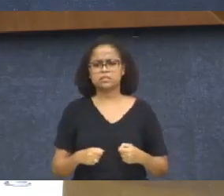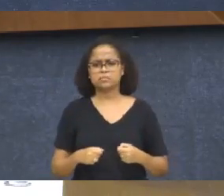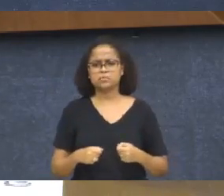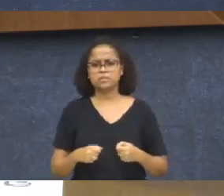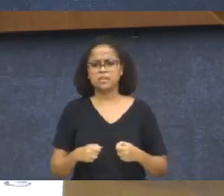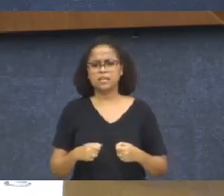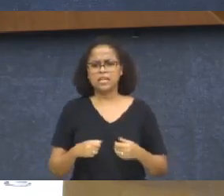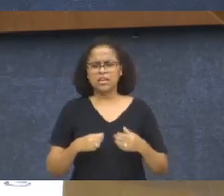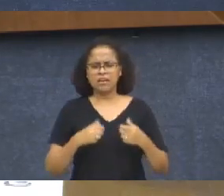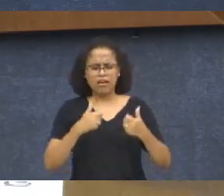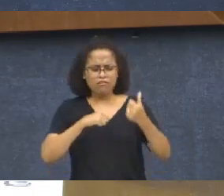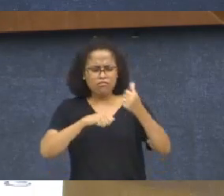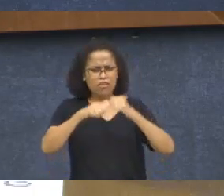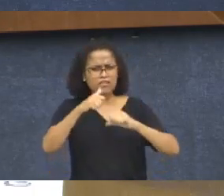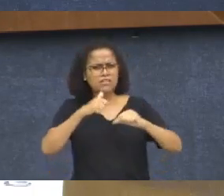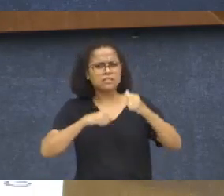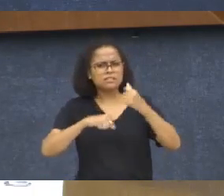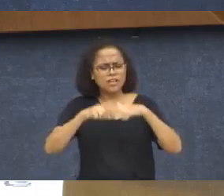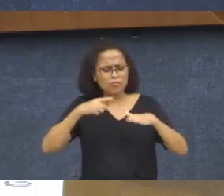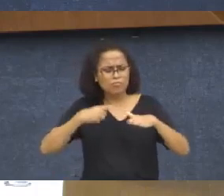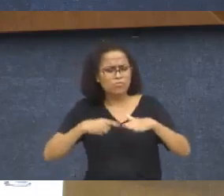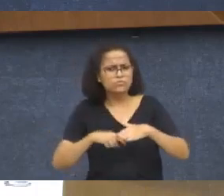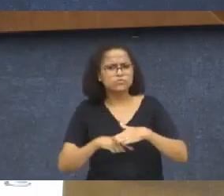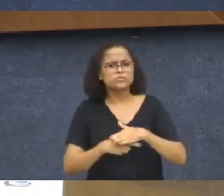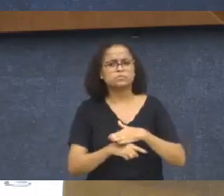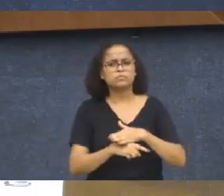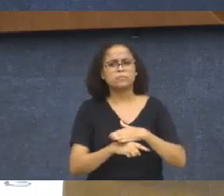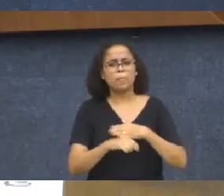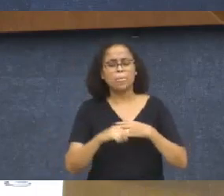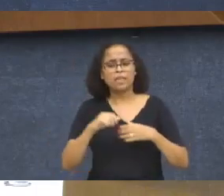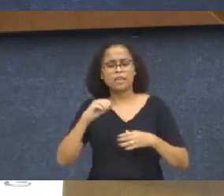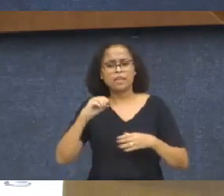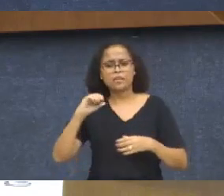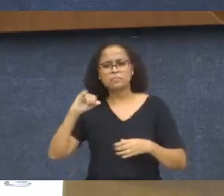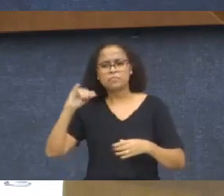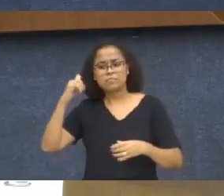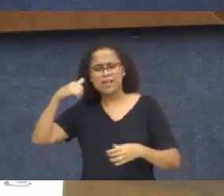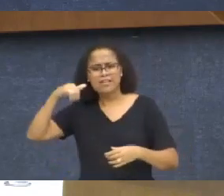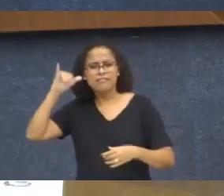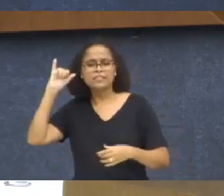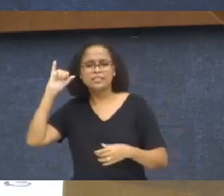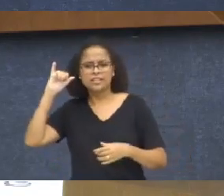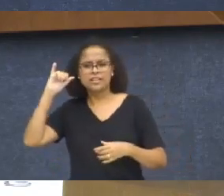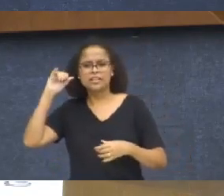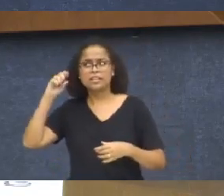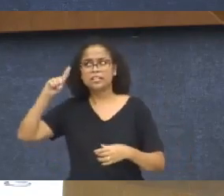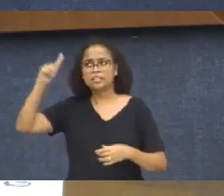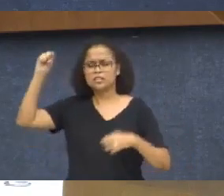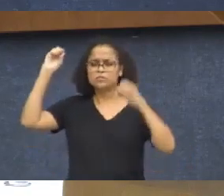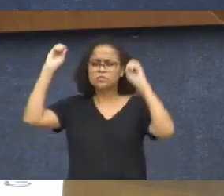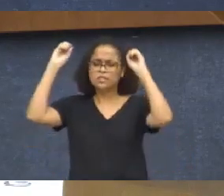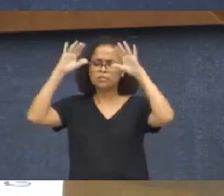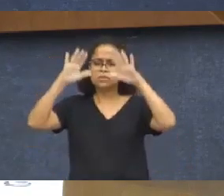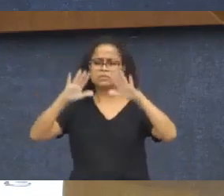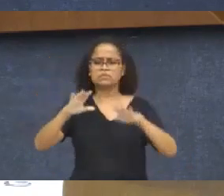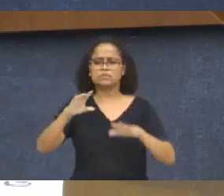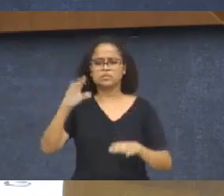isso com muita profundidade para evitar que esse tipo de situação aconteça. Que Deus abençoe o nosso Brasil.